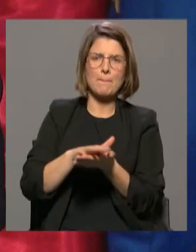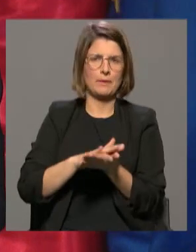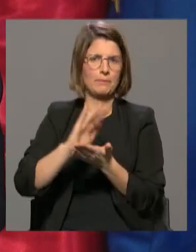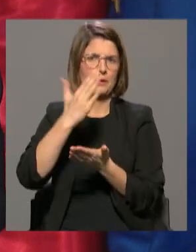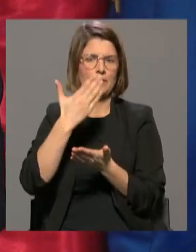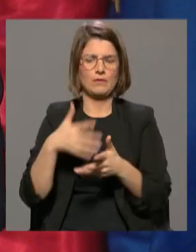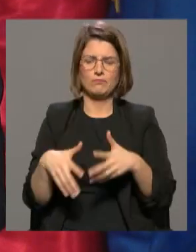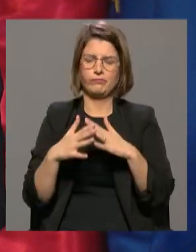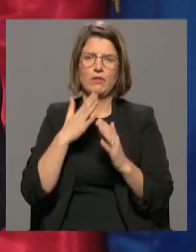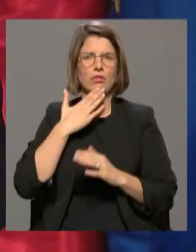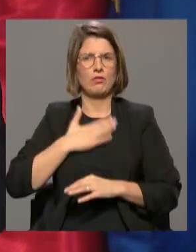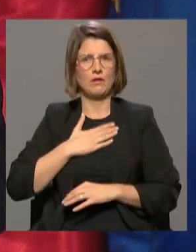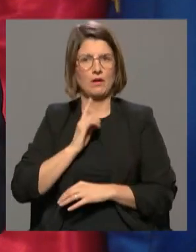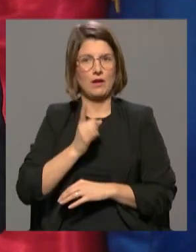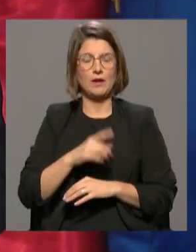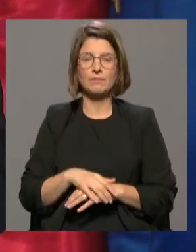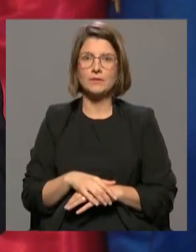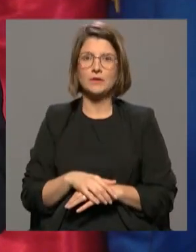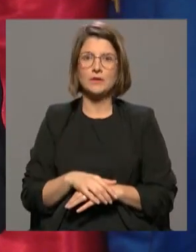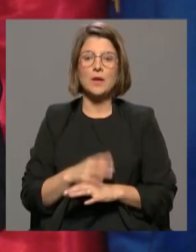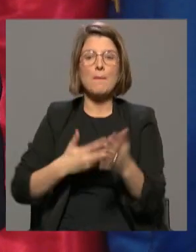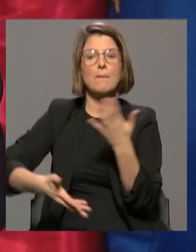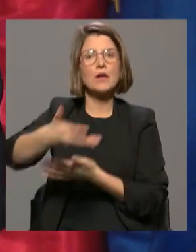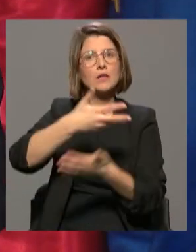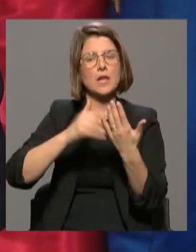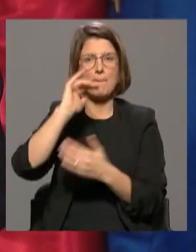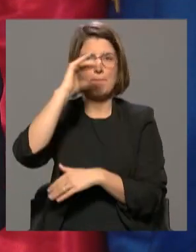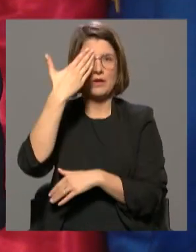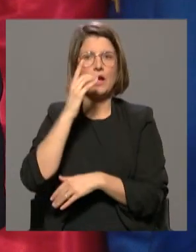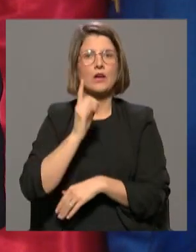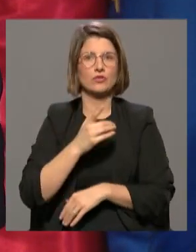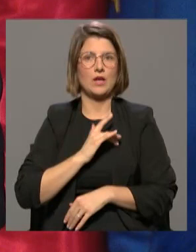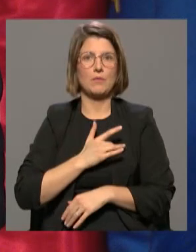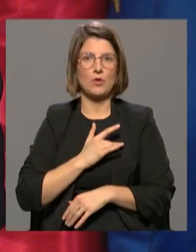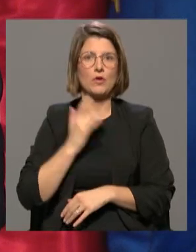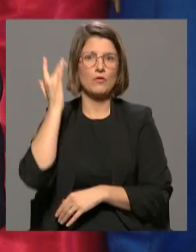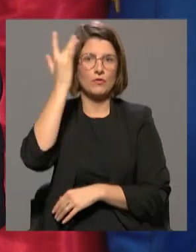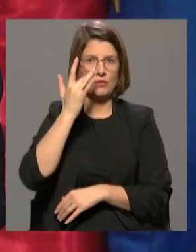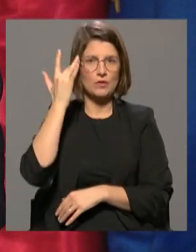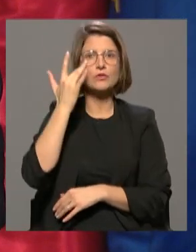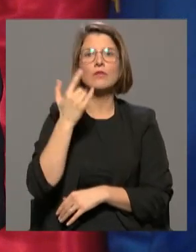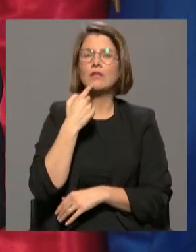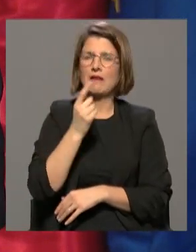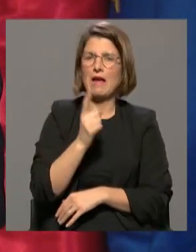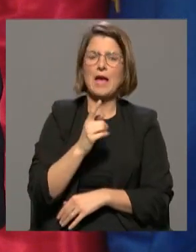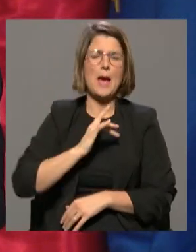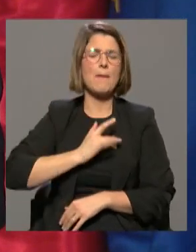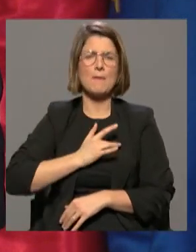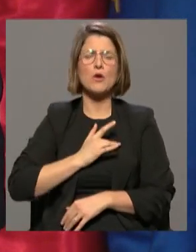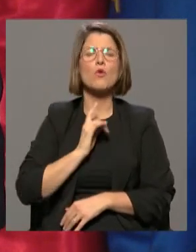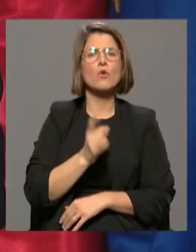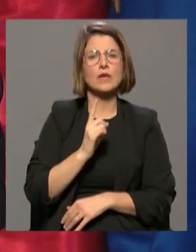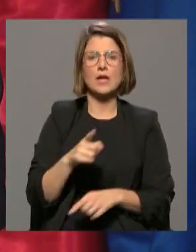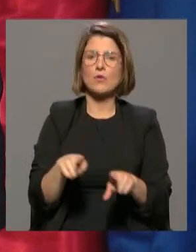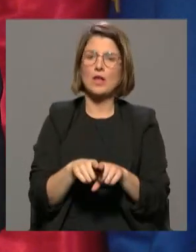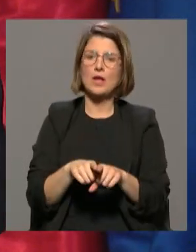fortaleça o que há de maior partilha é o amor como diz o filhote amar é contribuir